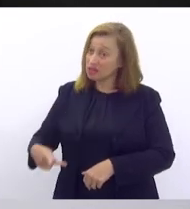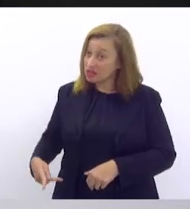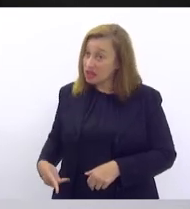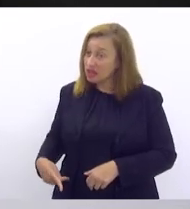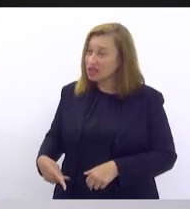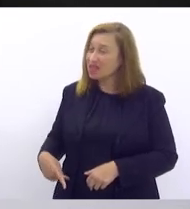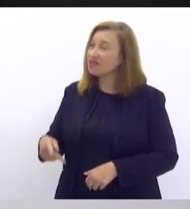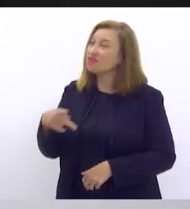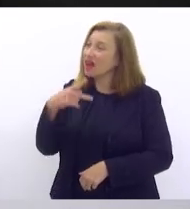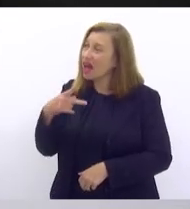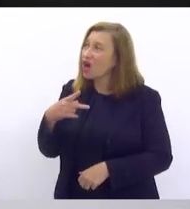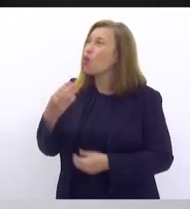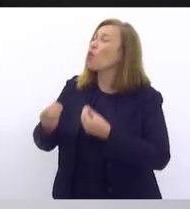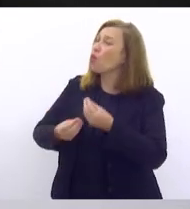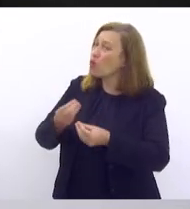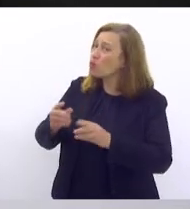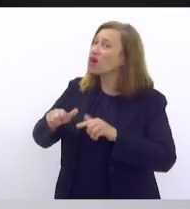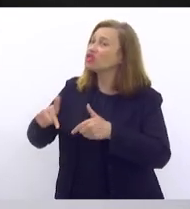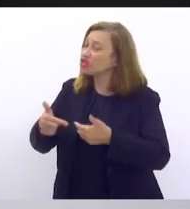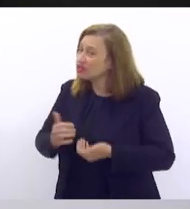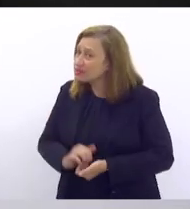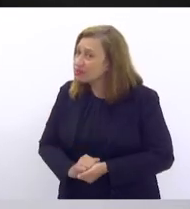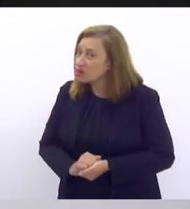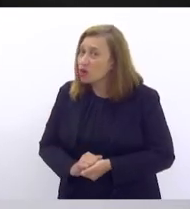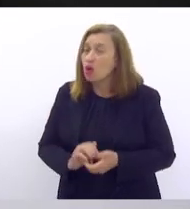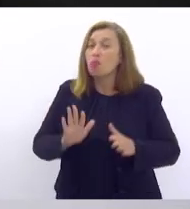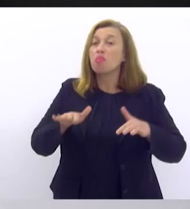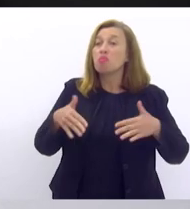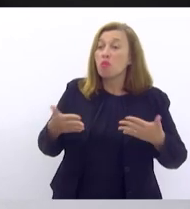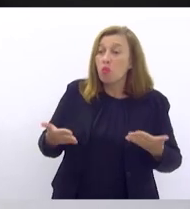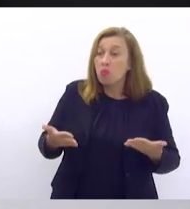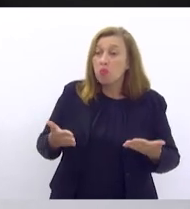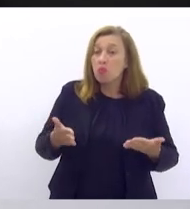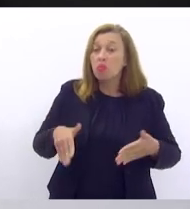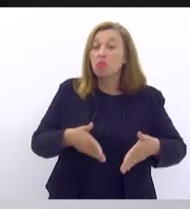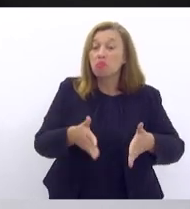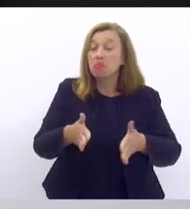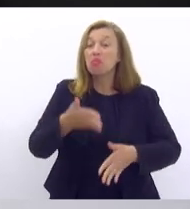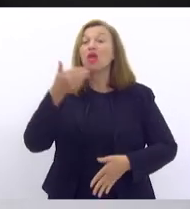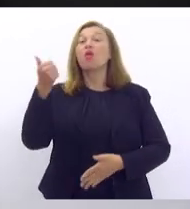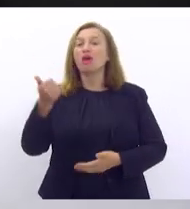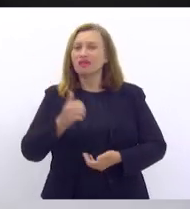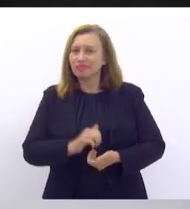como vamos seguir, qual é o melhor caminho.